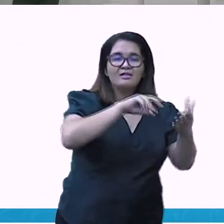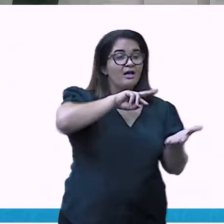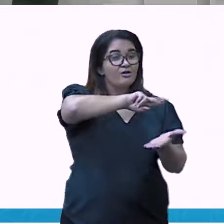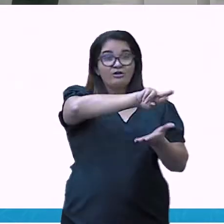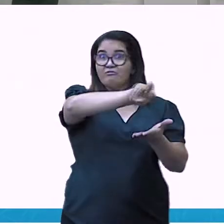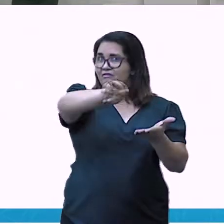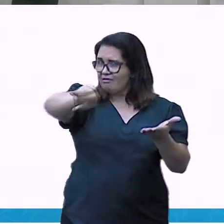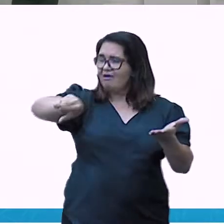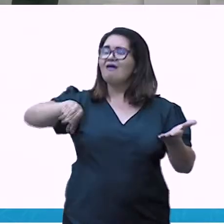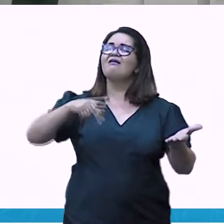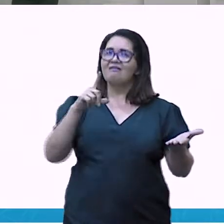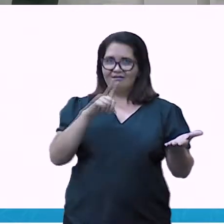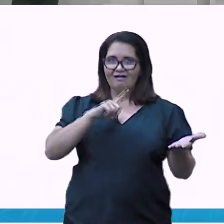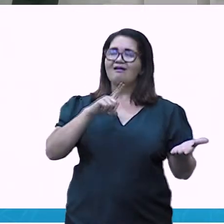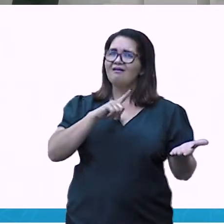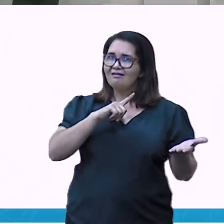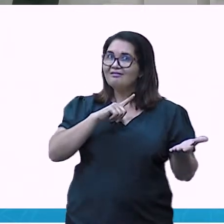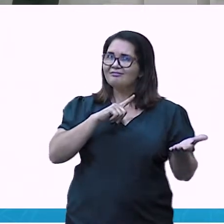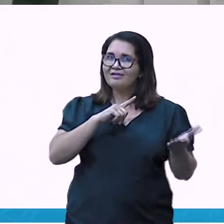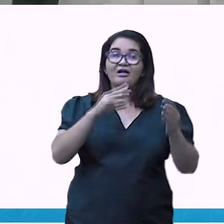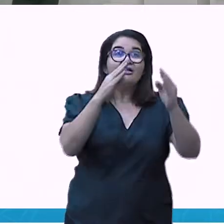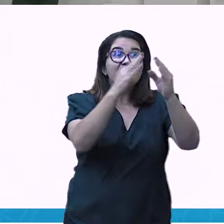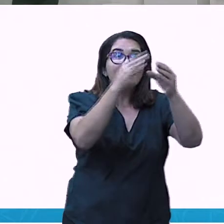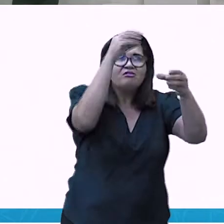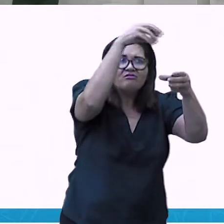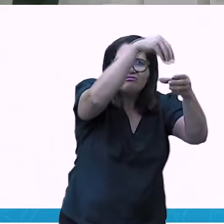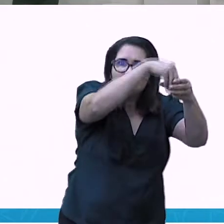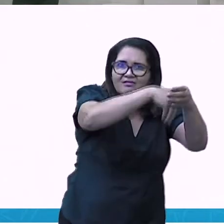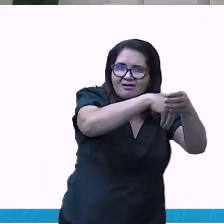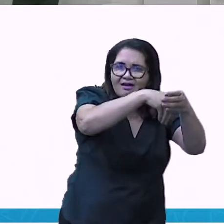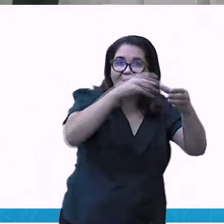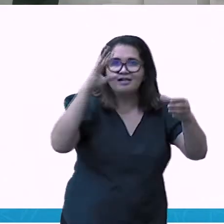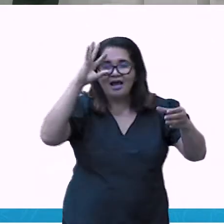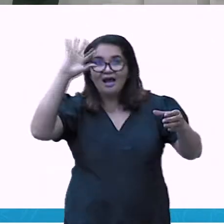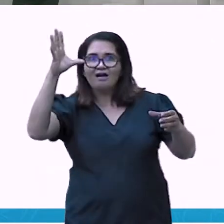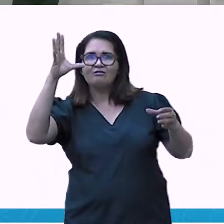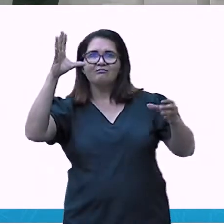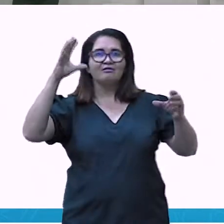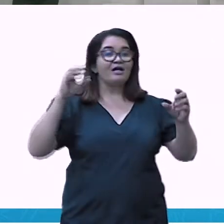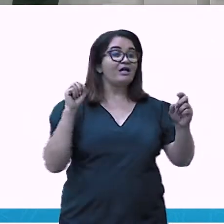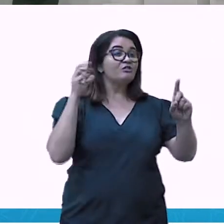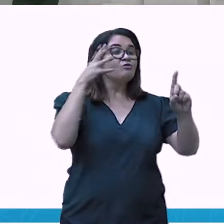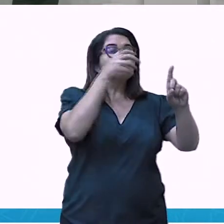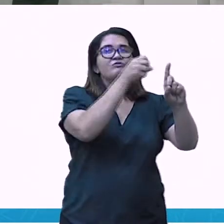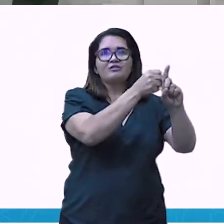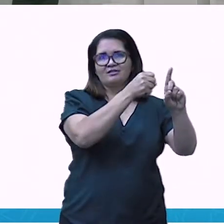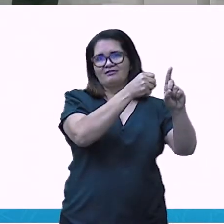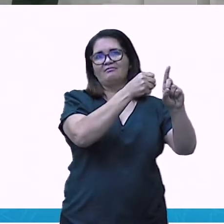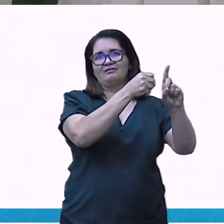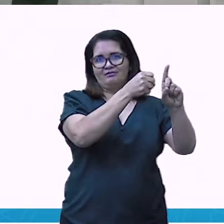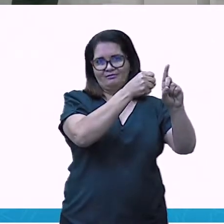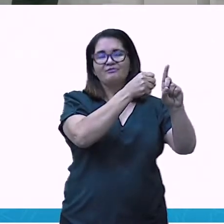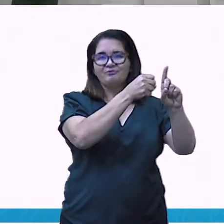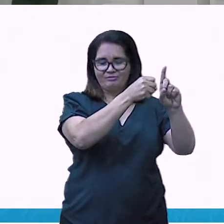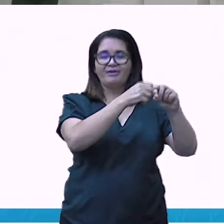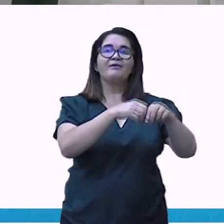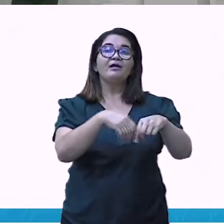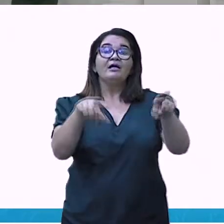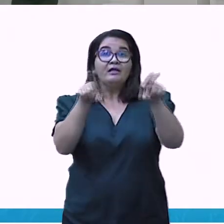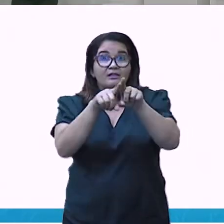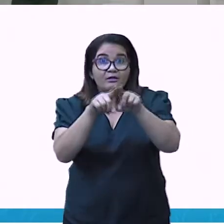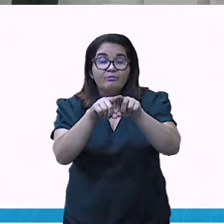acidentes acontecem em casa. O lar, ele é o nosso refúgio, mas também é um